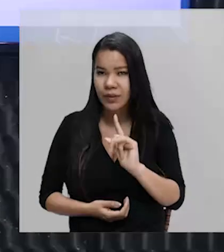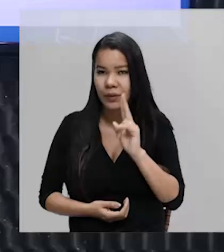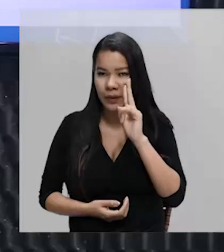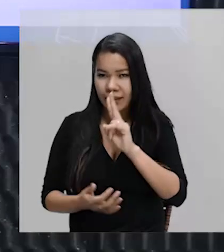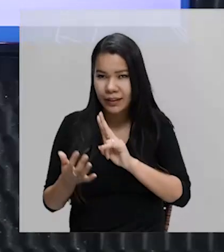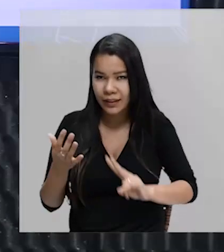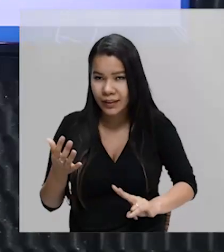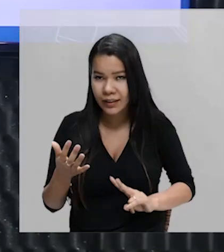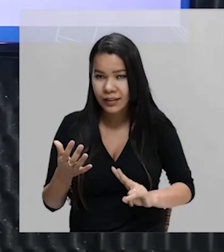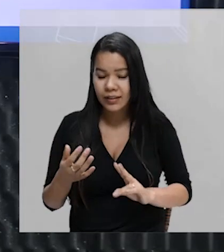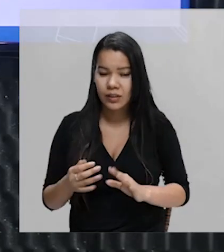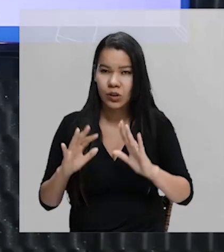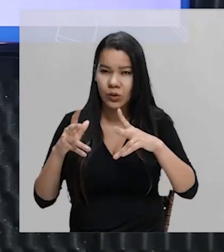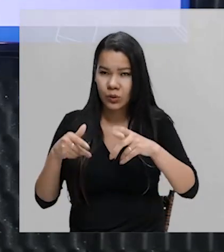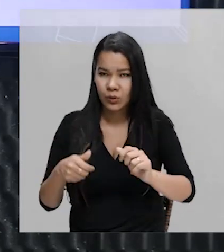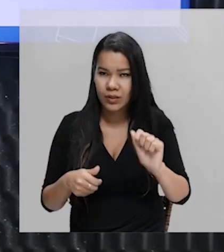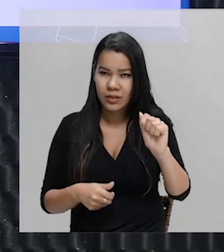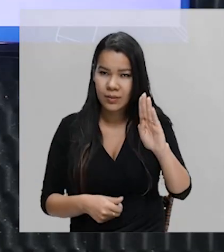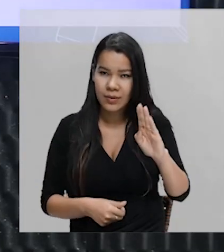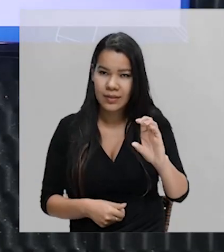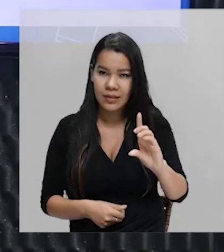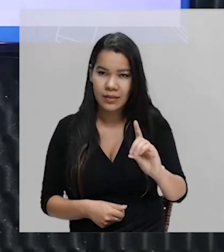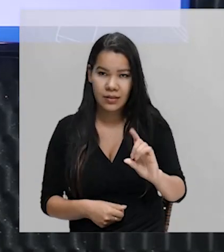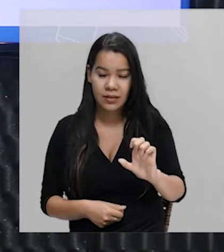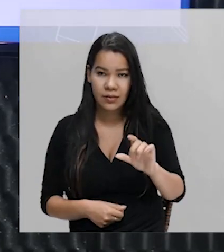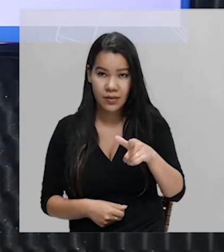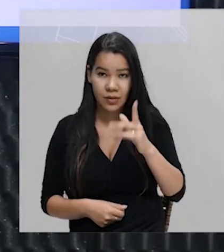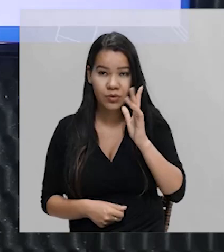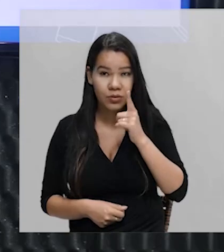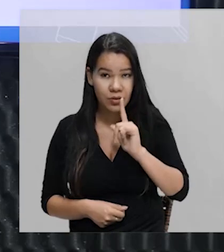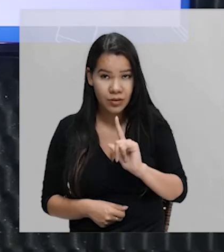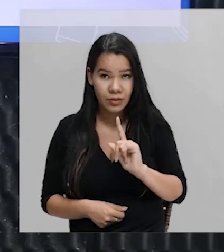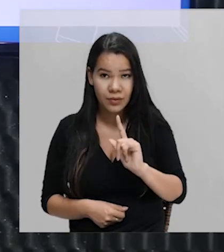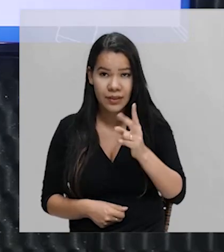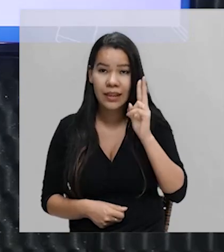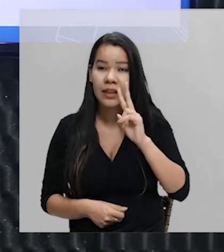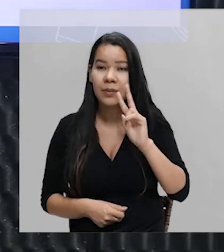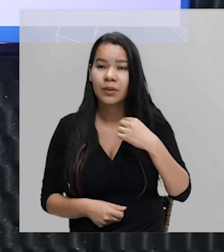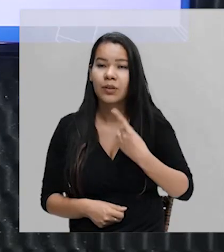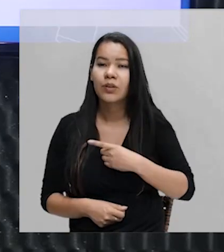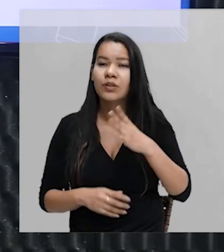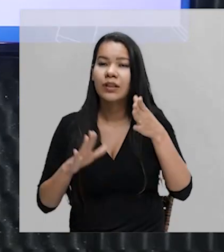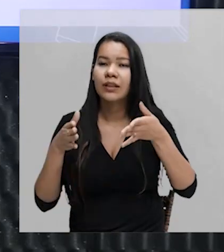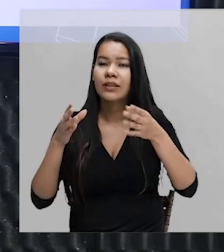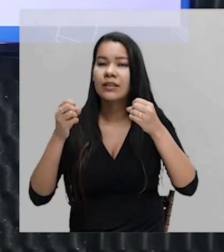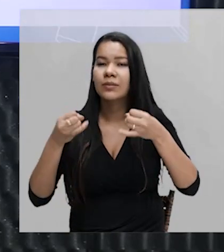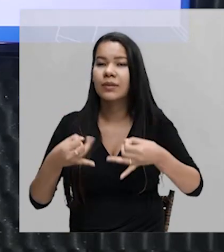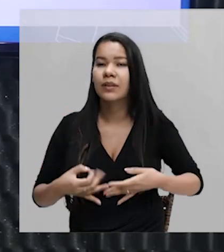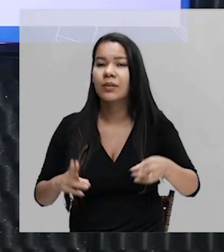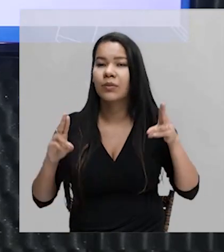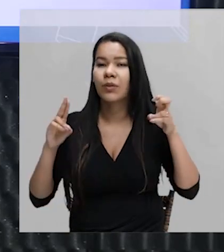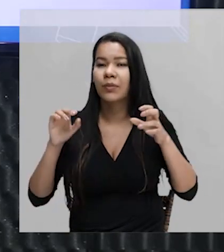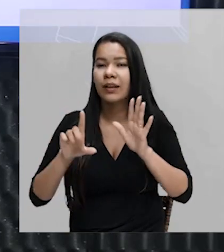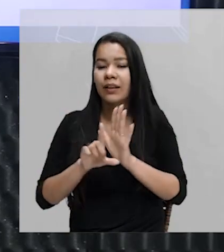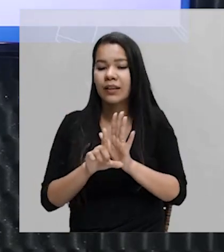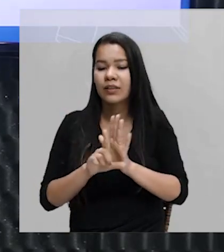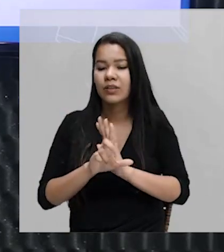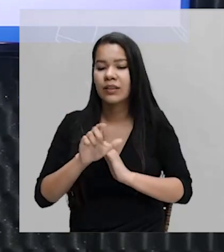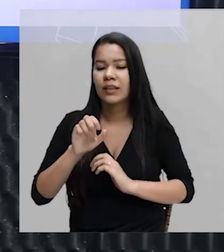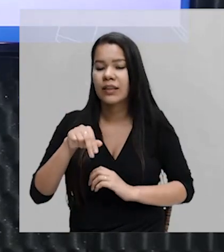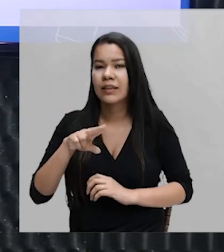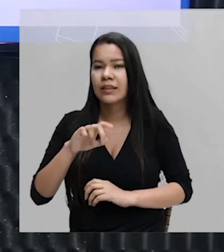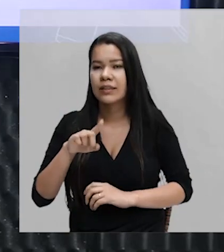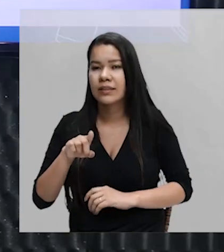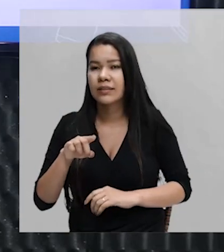essas são as alternativas, né, da lei de Lenz. Lembra que nós falamos da lei de Lenz lá na aula, tá certo? Bom, então se você